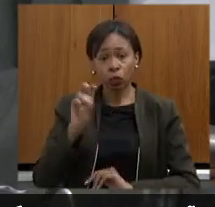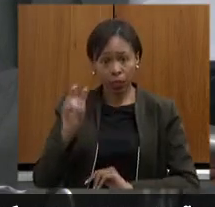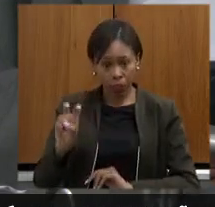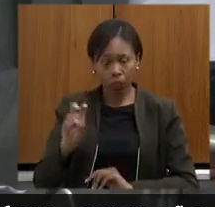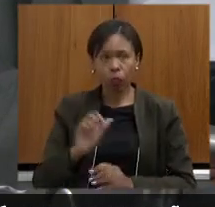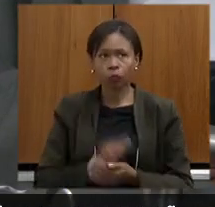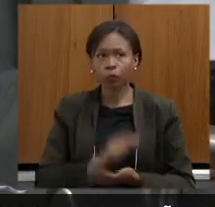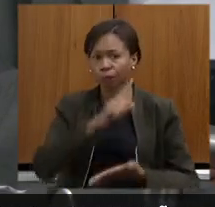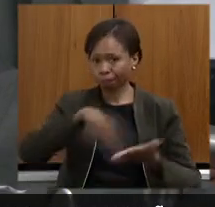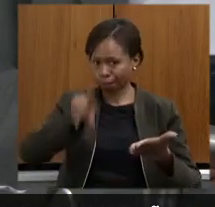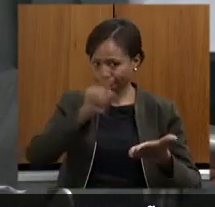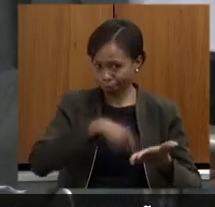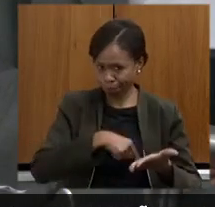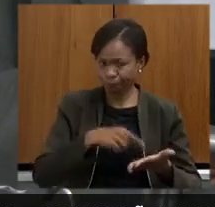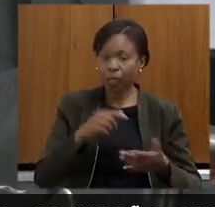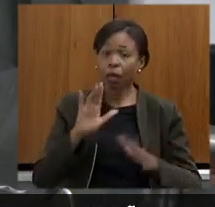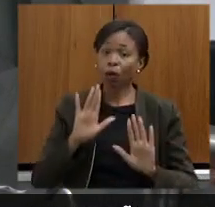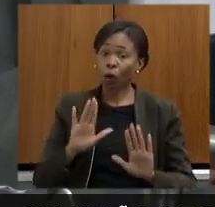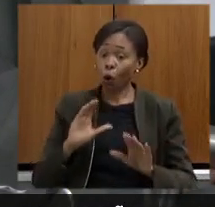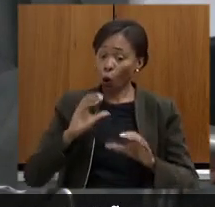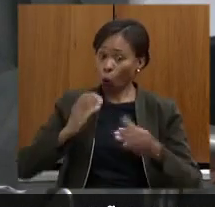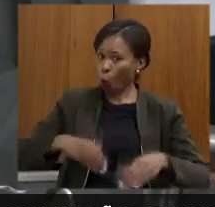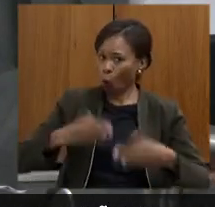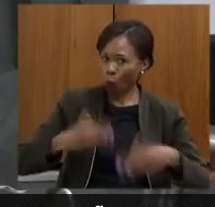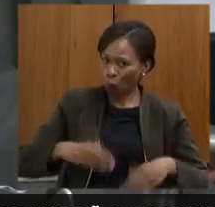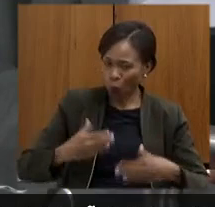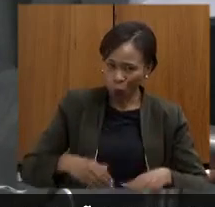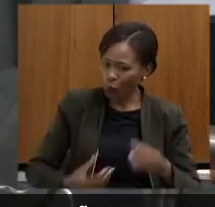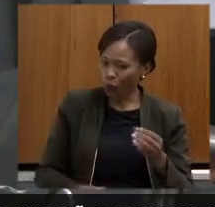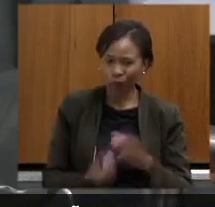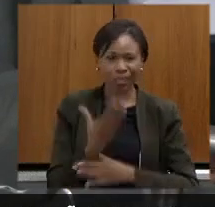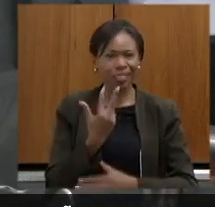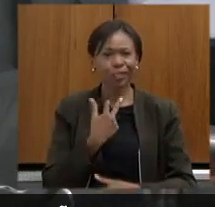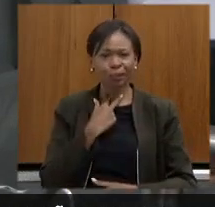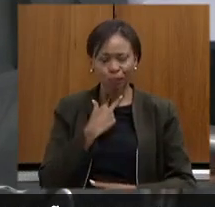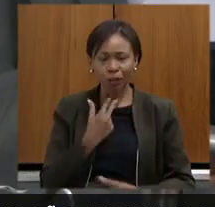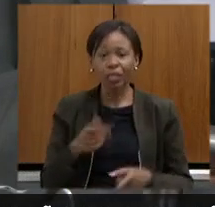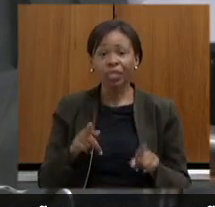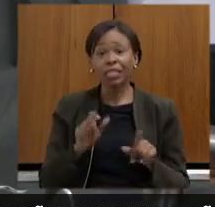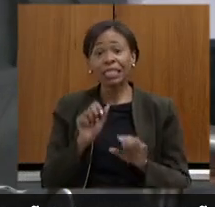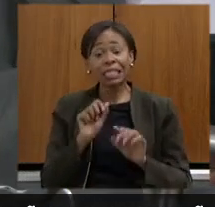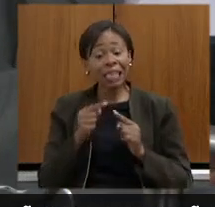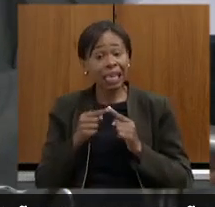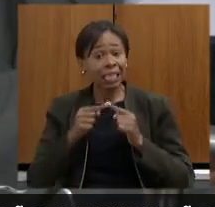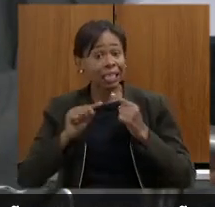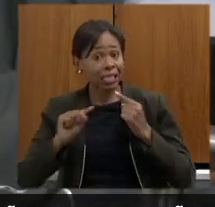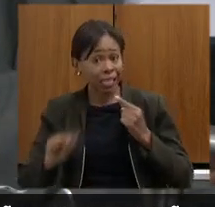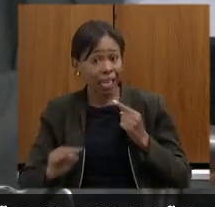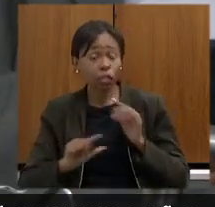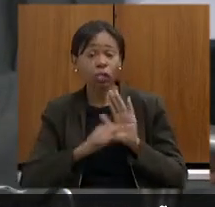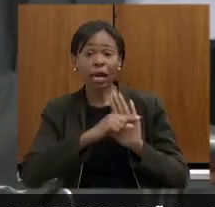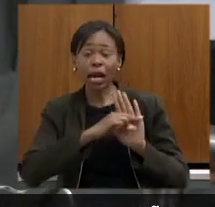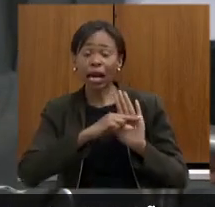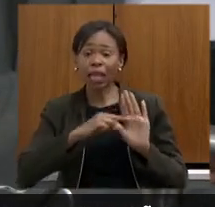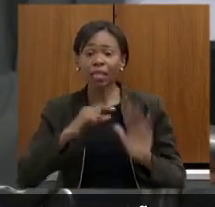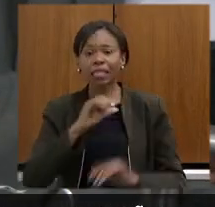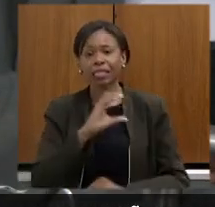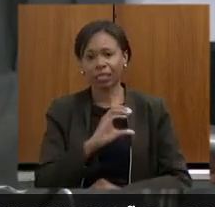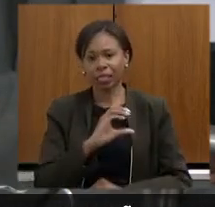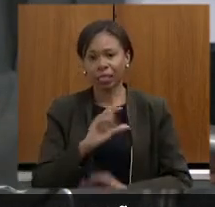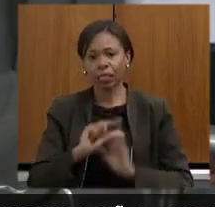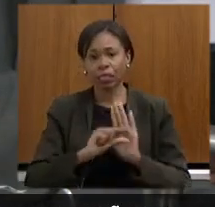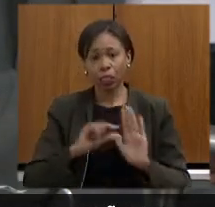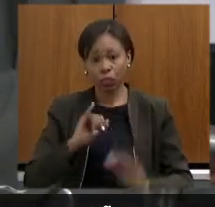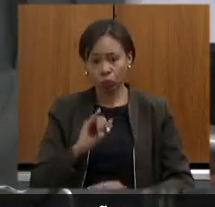como vedação a realização de concurso público ressalvado a hipótese de reposição prevê E aí nesse do inciso